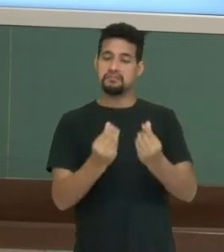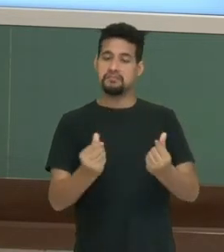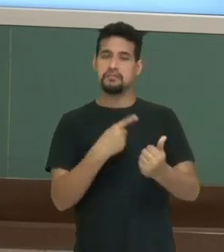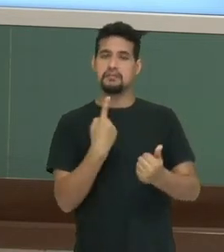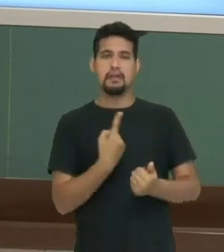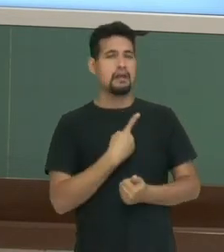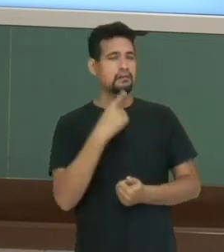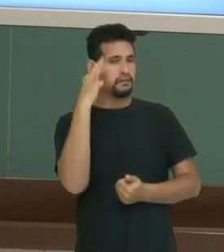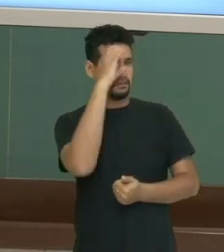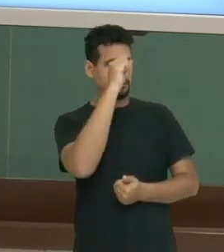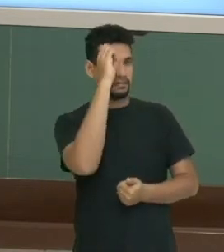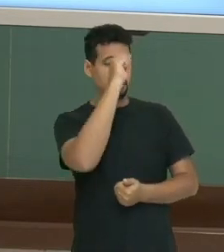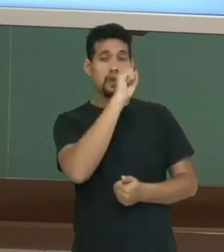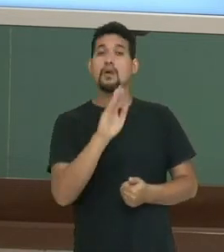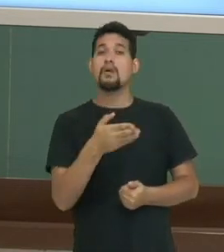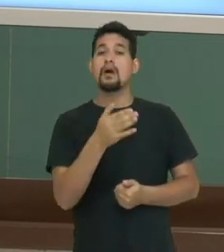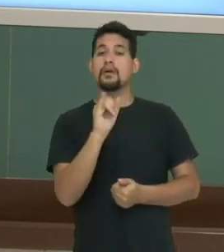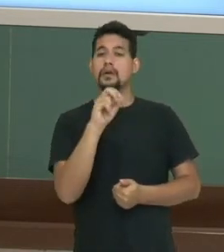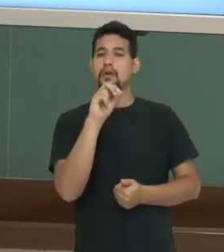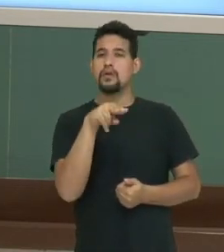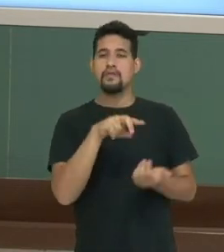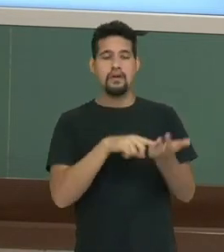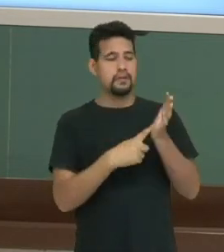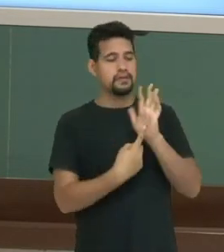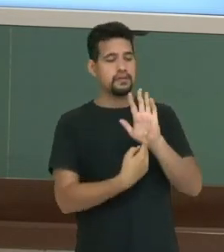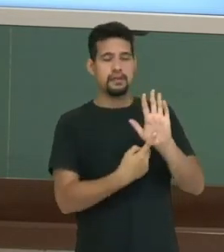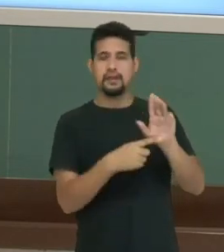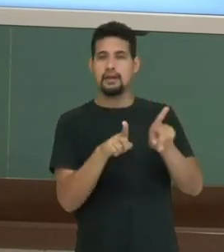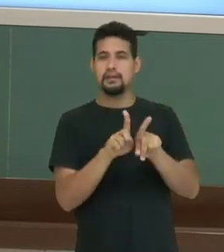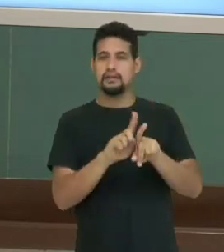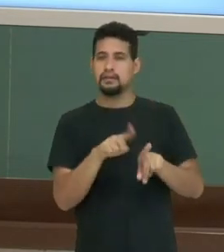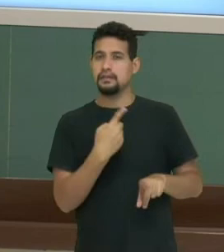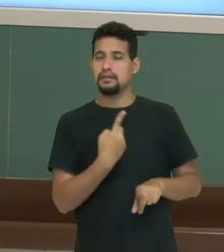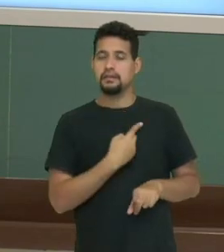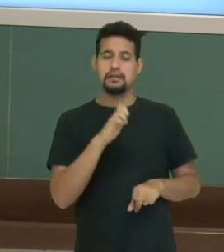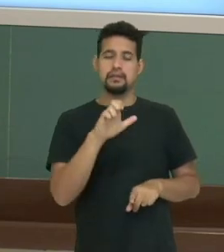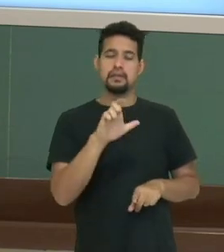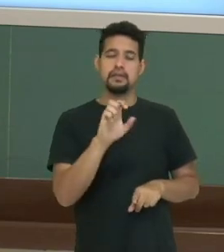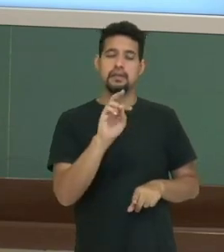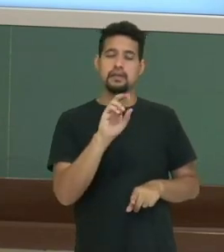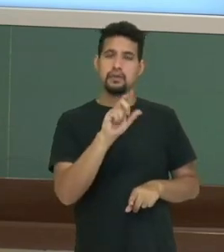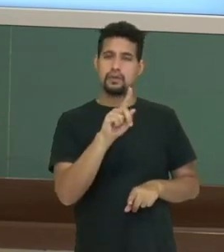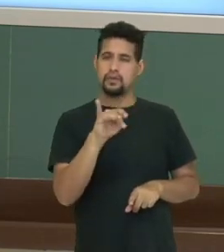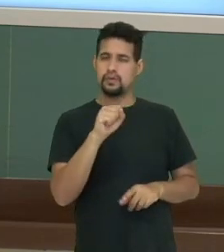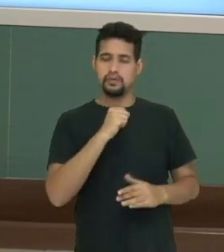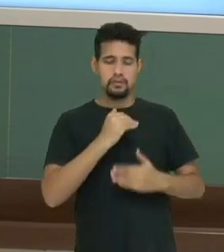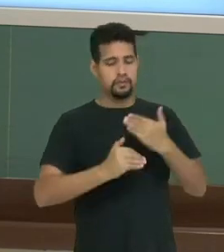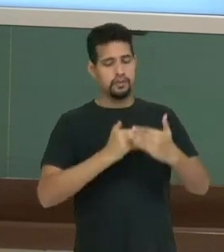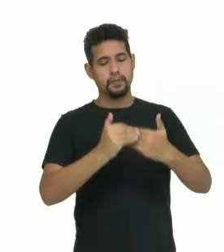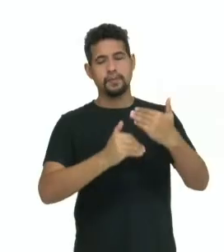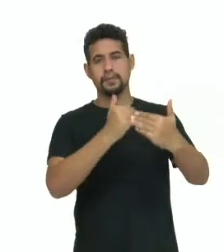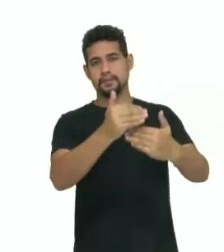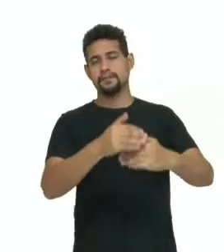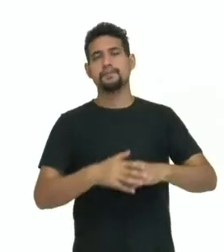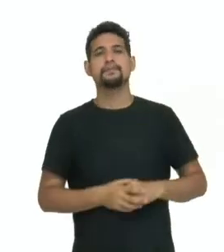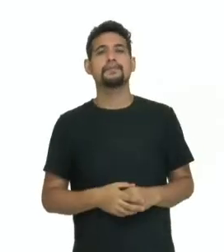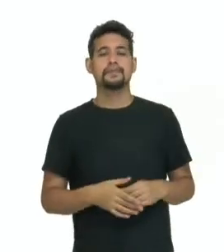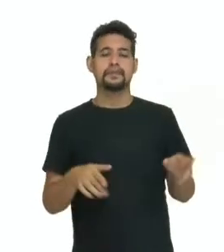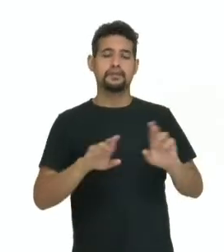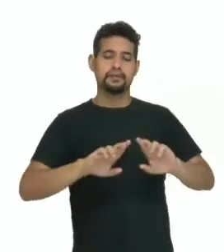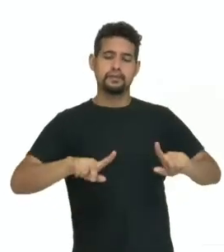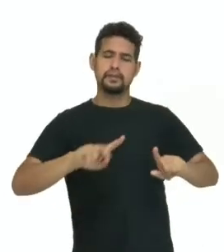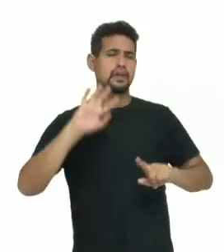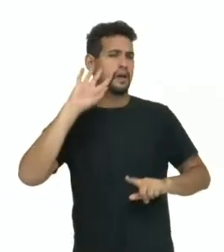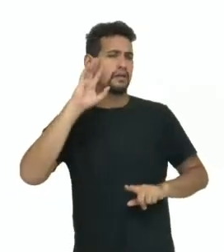vai saber qual é o íon que vai aparecer nos nossos eletrodos no processo. A diferença,